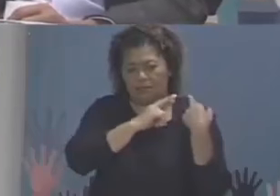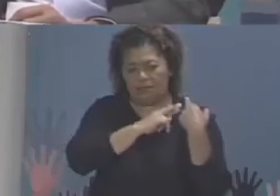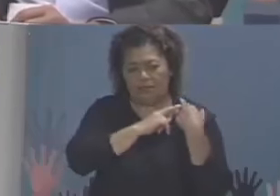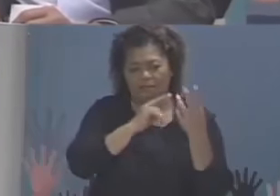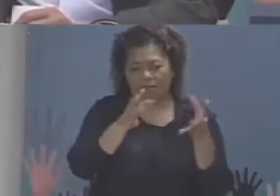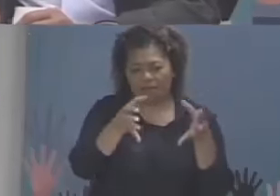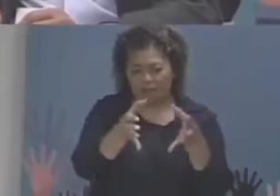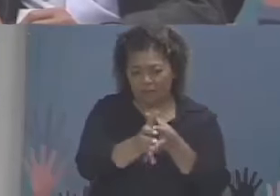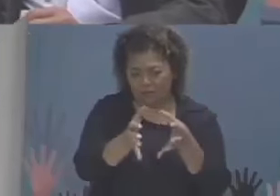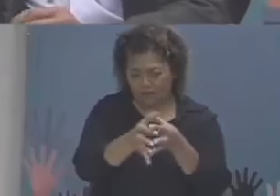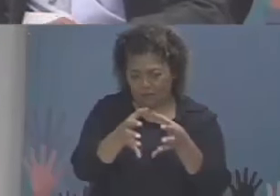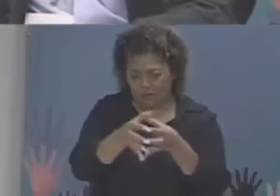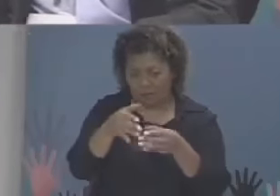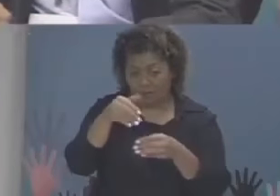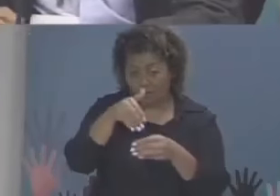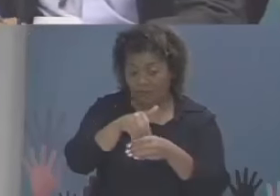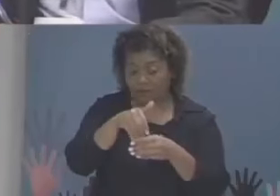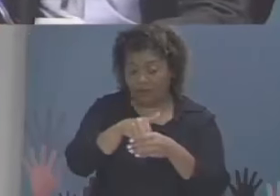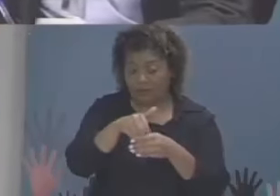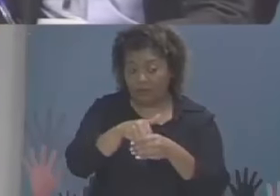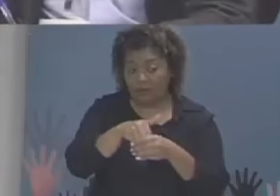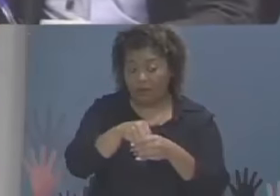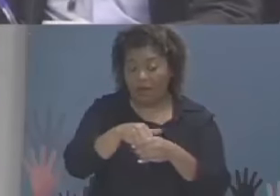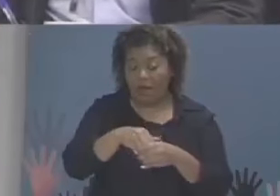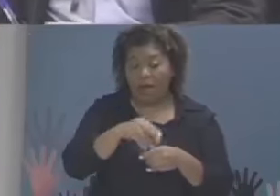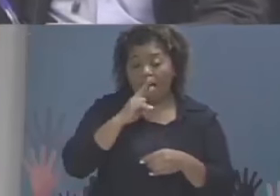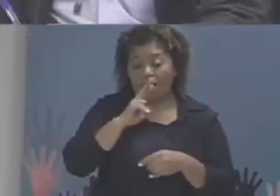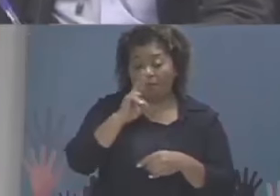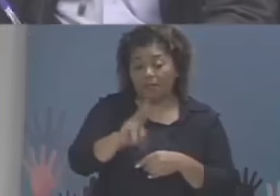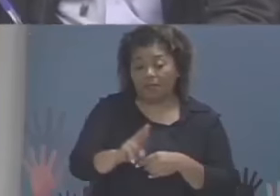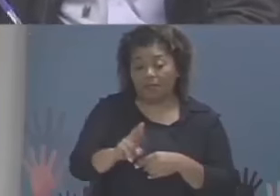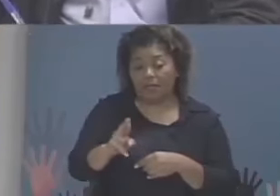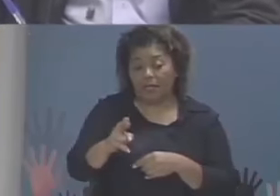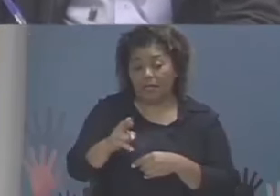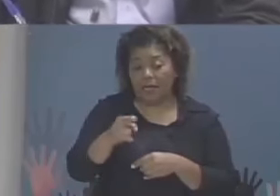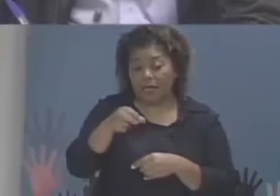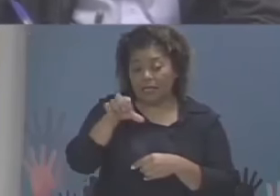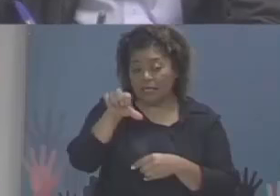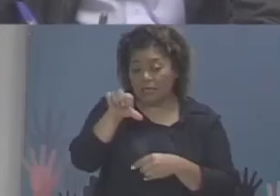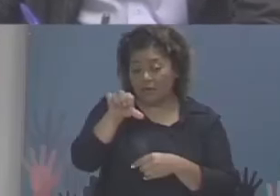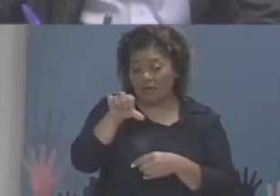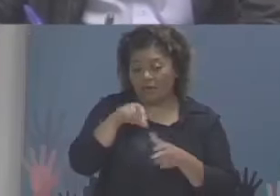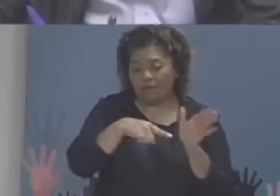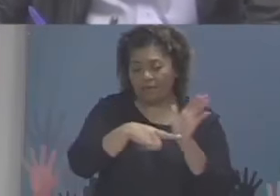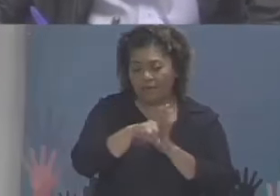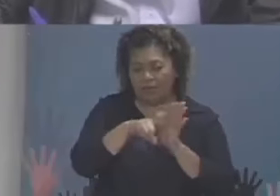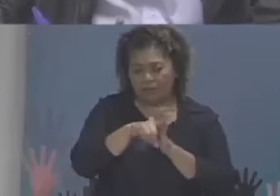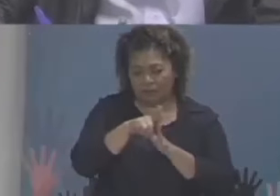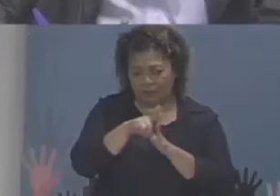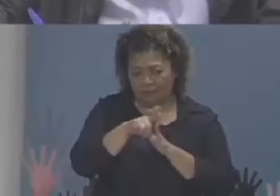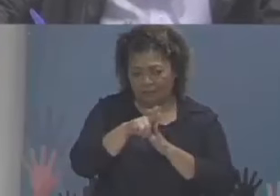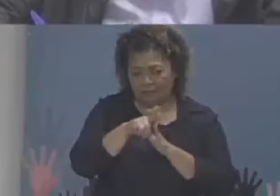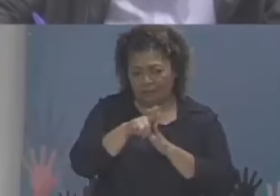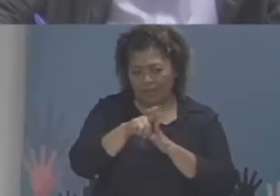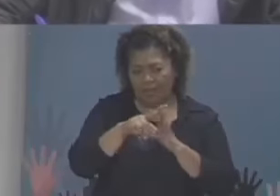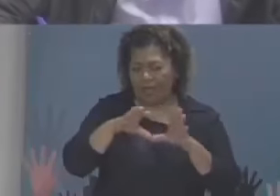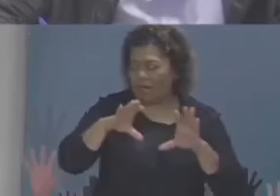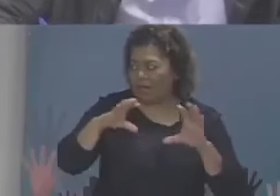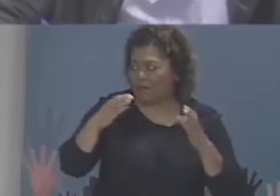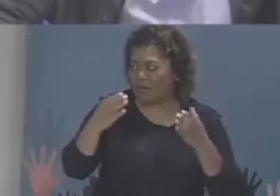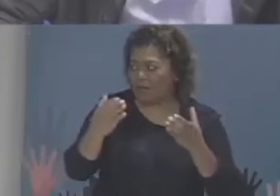perguntas, sendo 3 para cada um dos 3 eixos de deliberações do 9º Congresso Nacional de